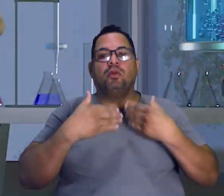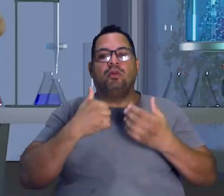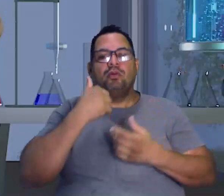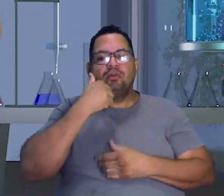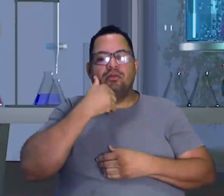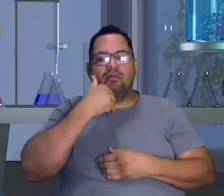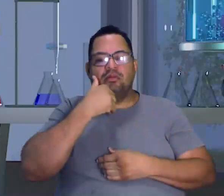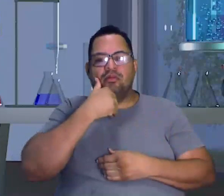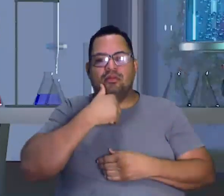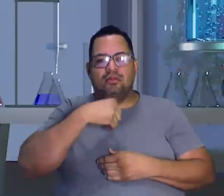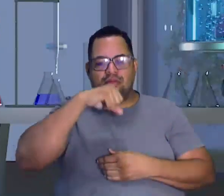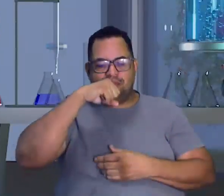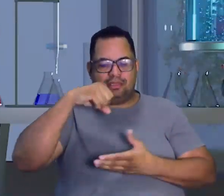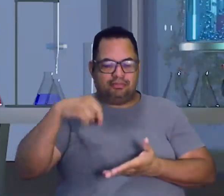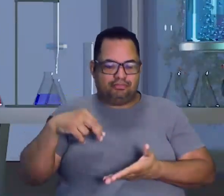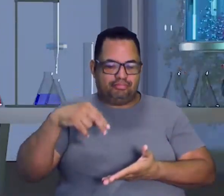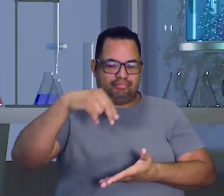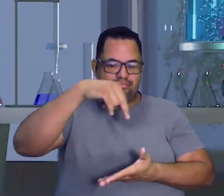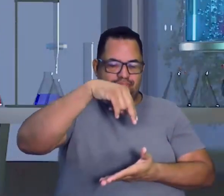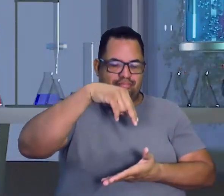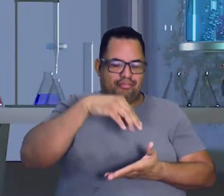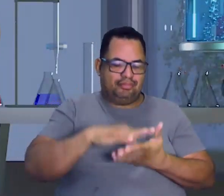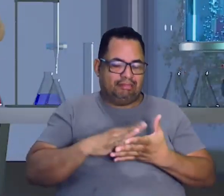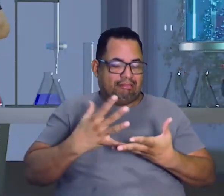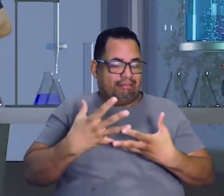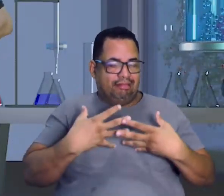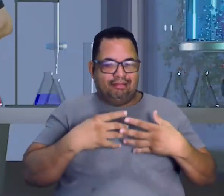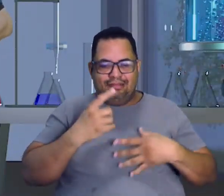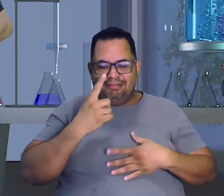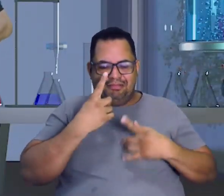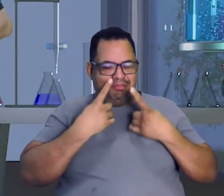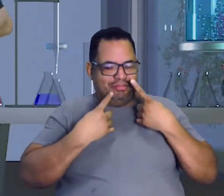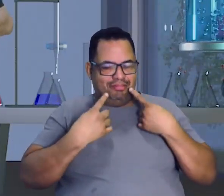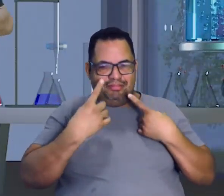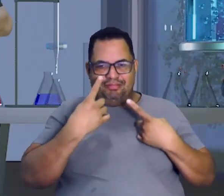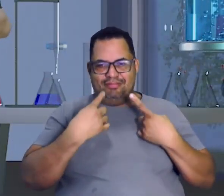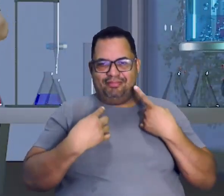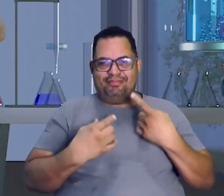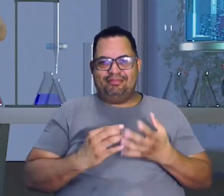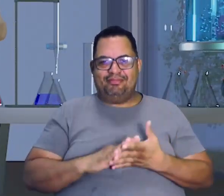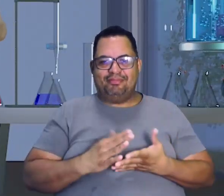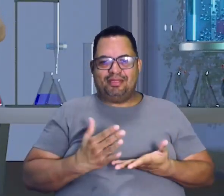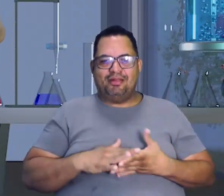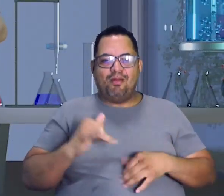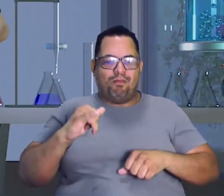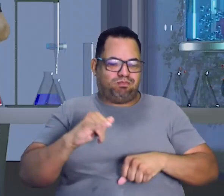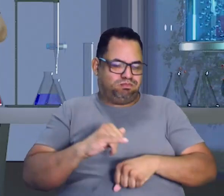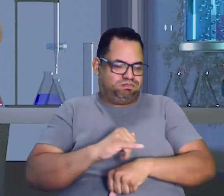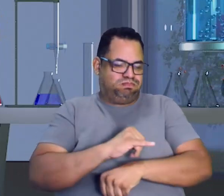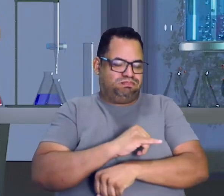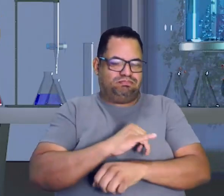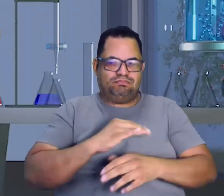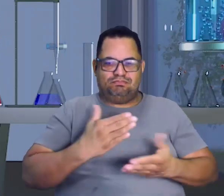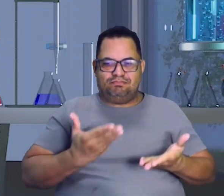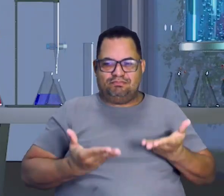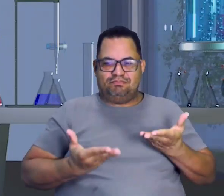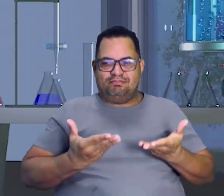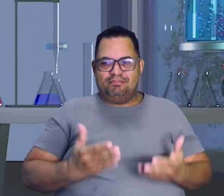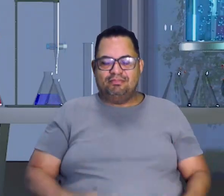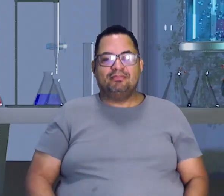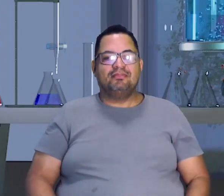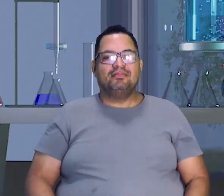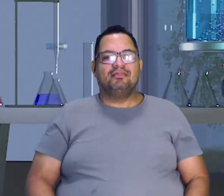dela subia na balança, ficava constrangida, porque ela apresentava uma massa corporal muito